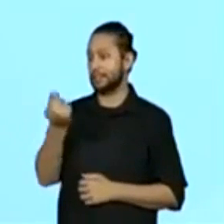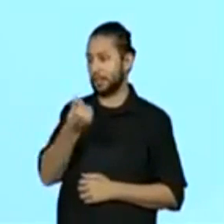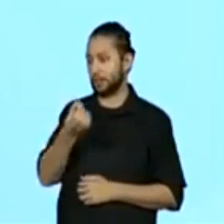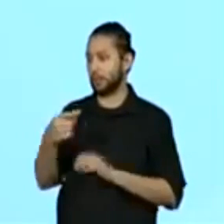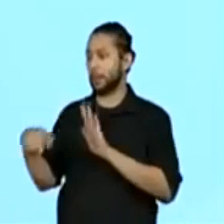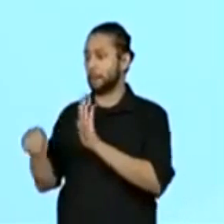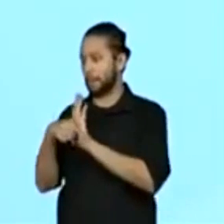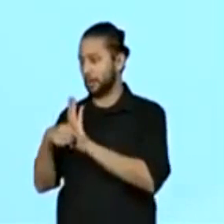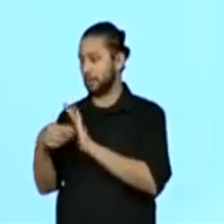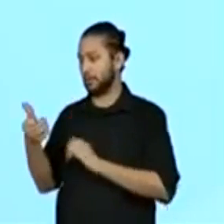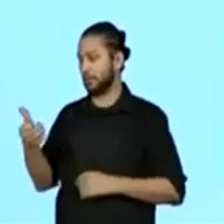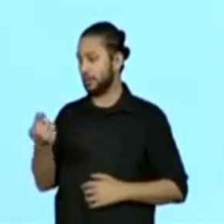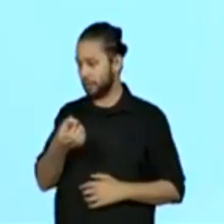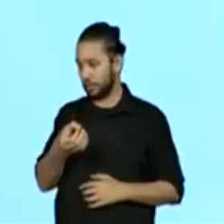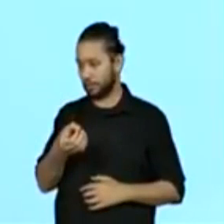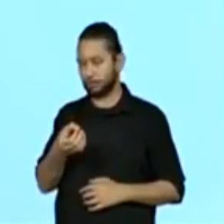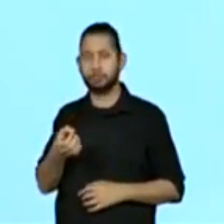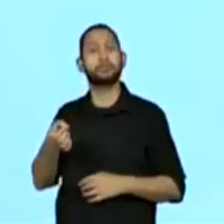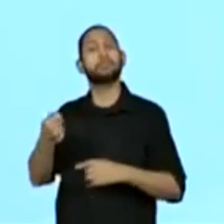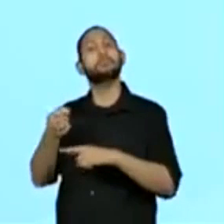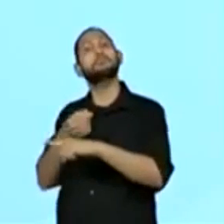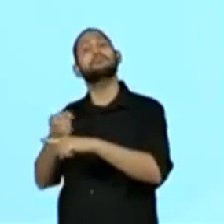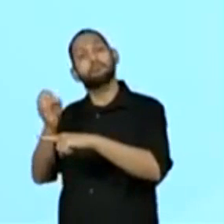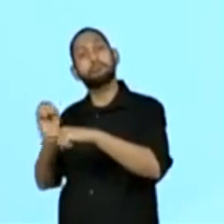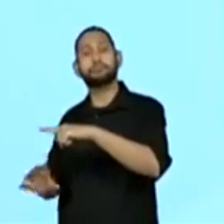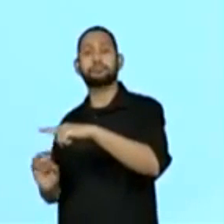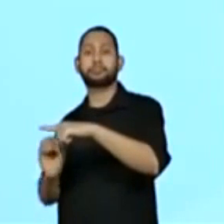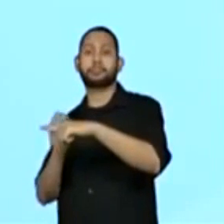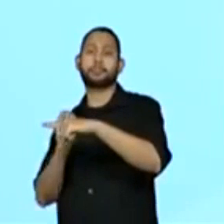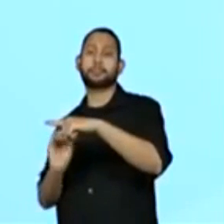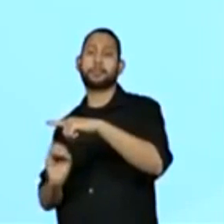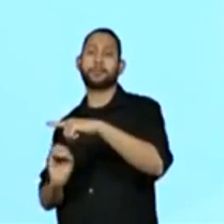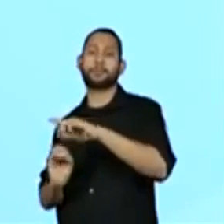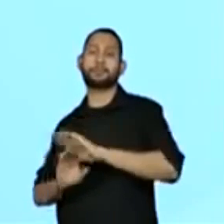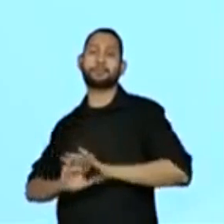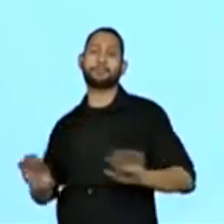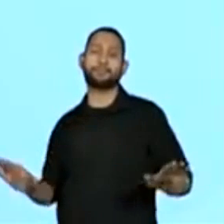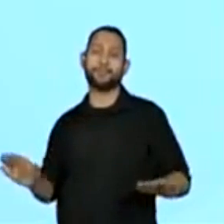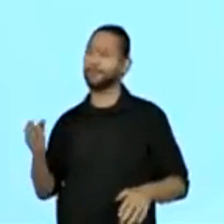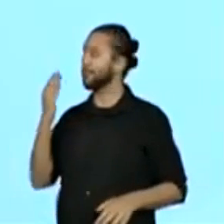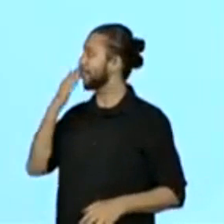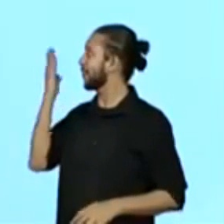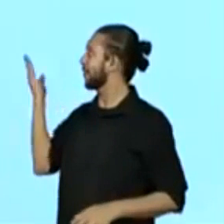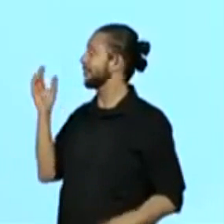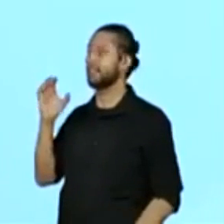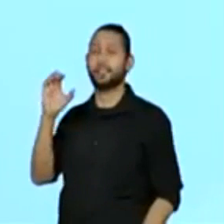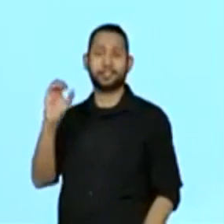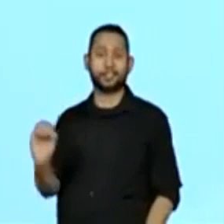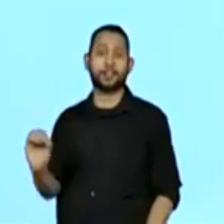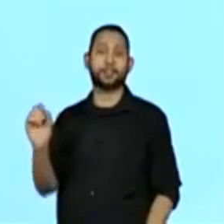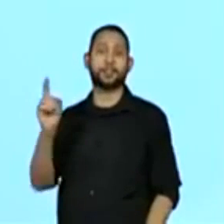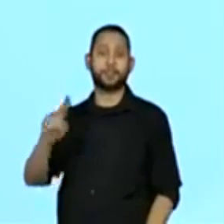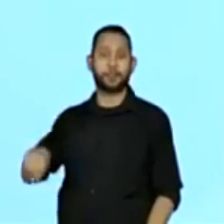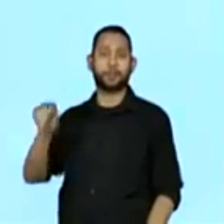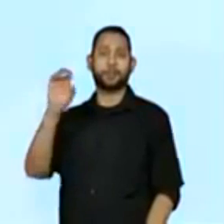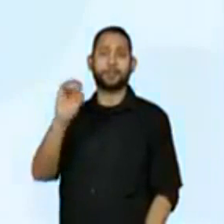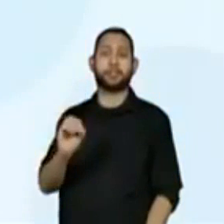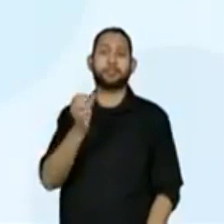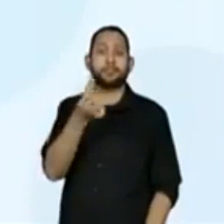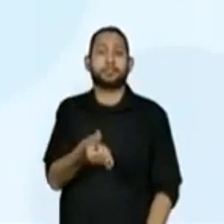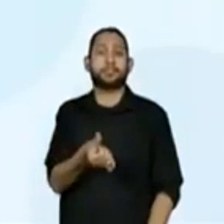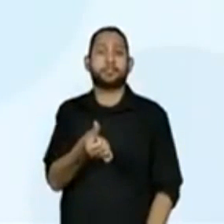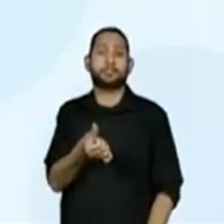600 menos 600 é igual a 0. Pessoal, nesse momento a gente acaba de perceber